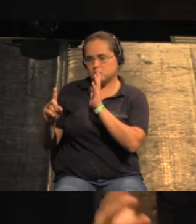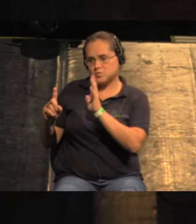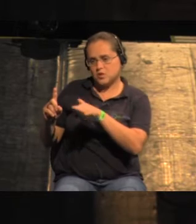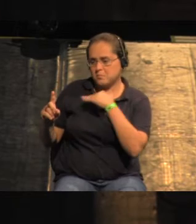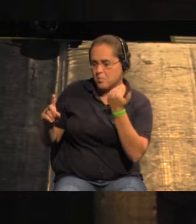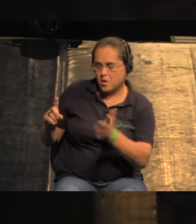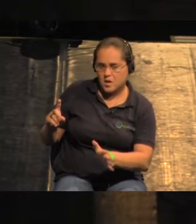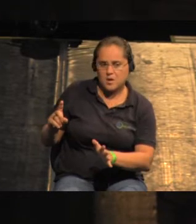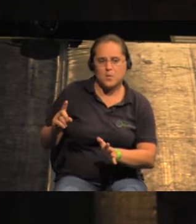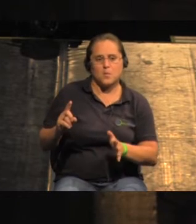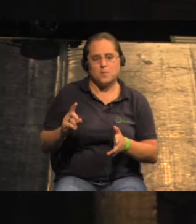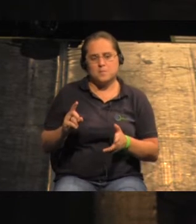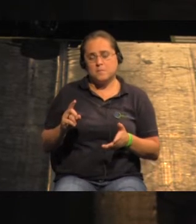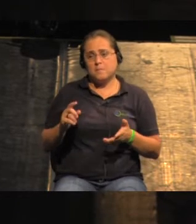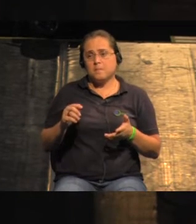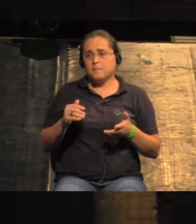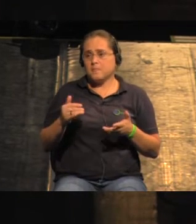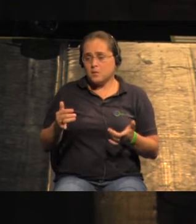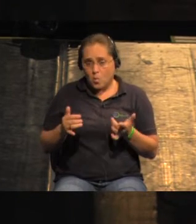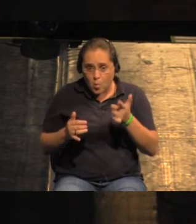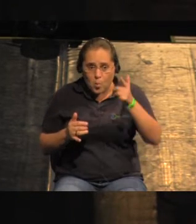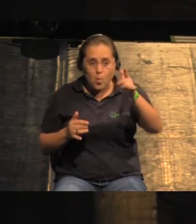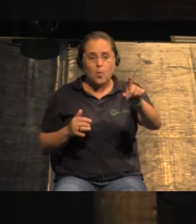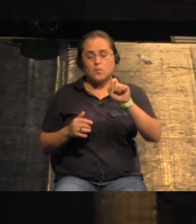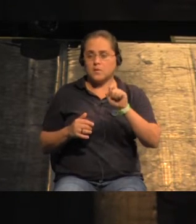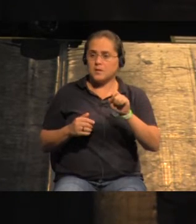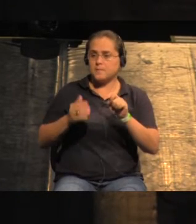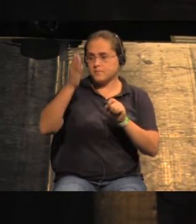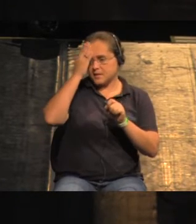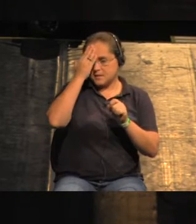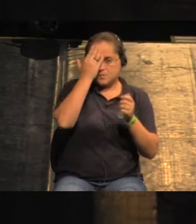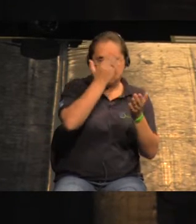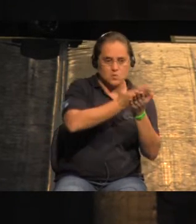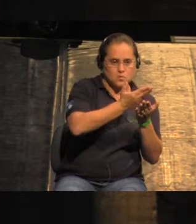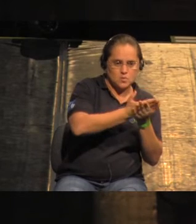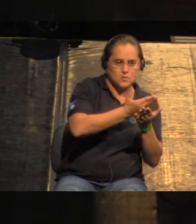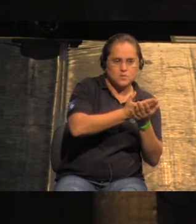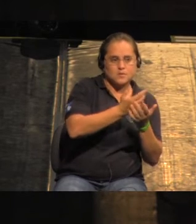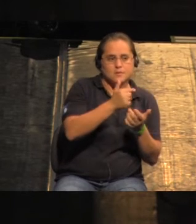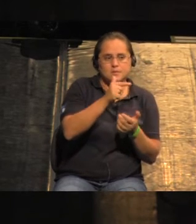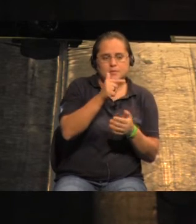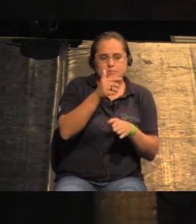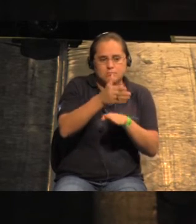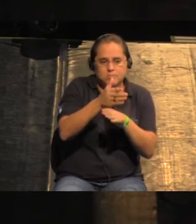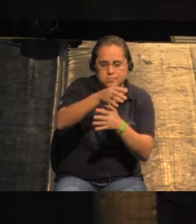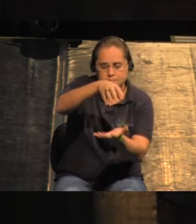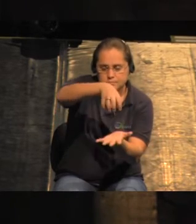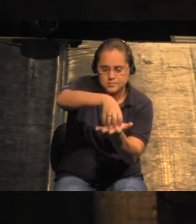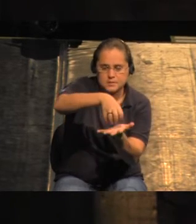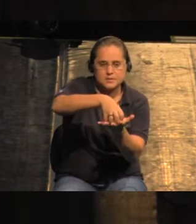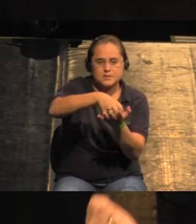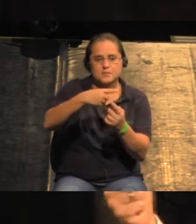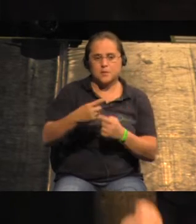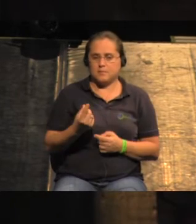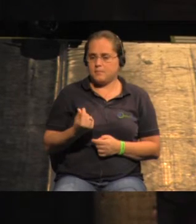casais já passaram, já foram embora. Então, e por outro lado, a gente sabe, por exemplo, que os estudantes não têm